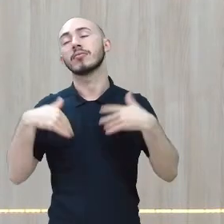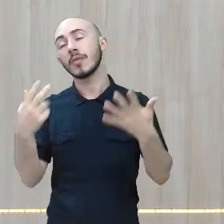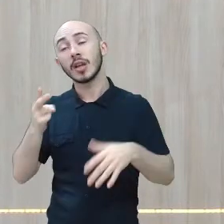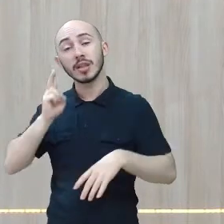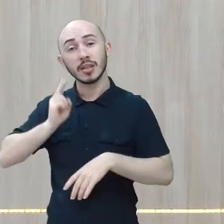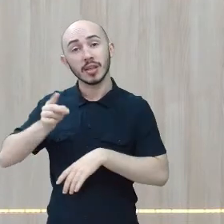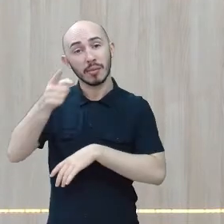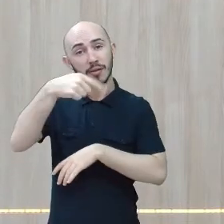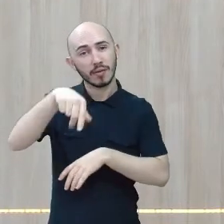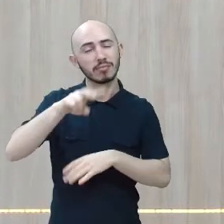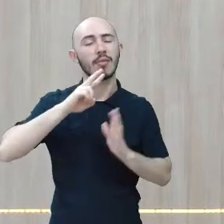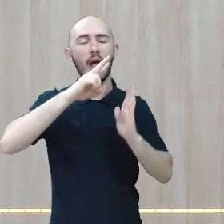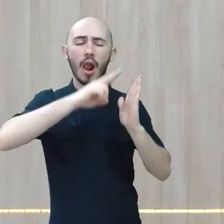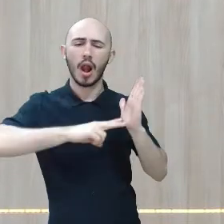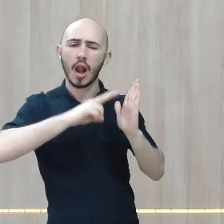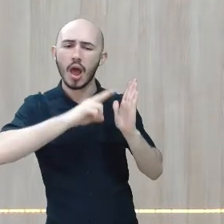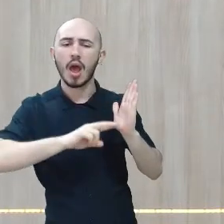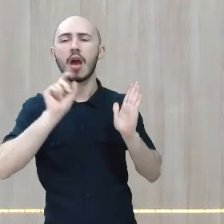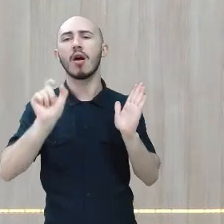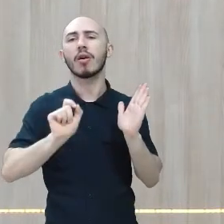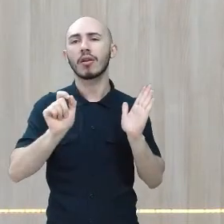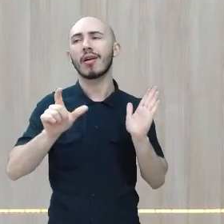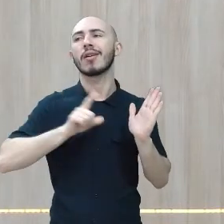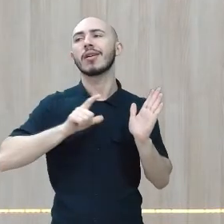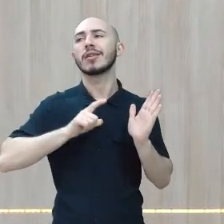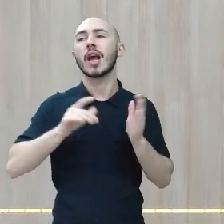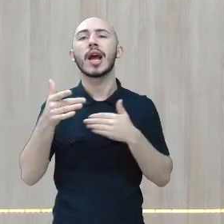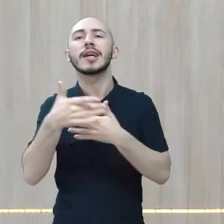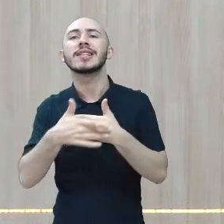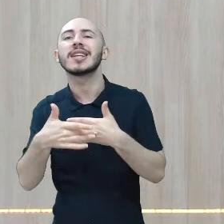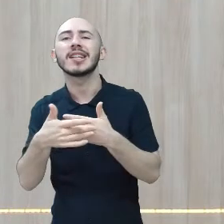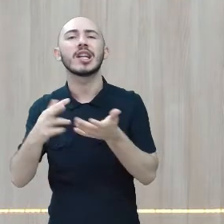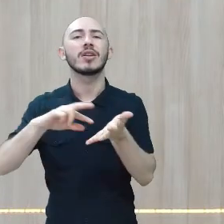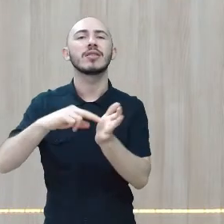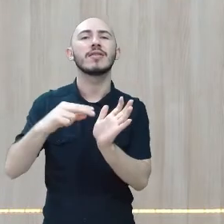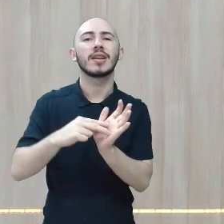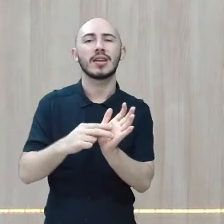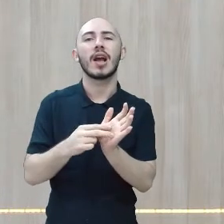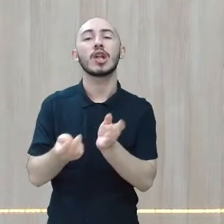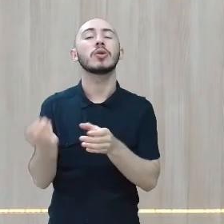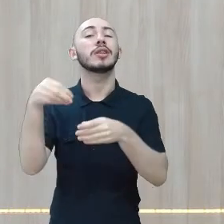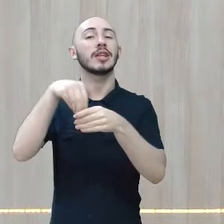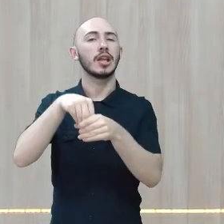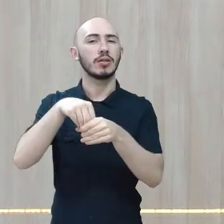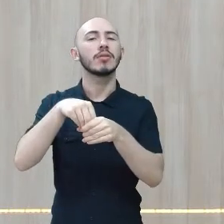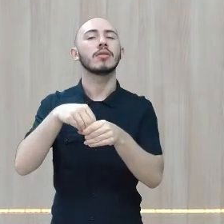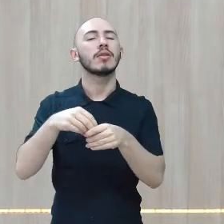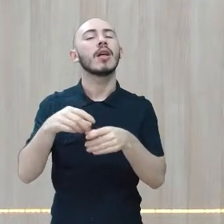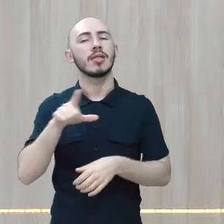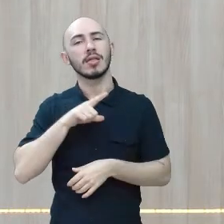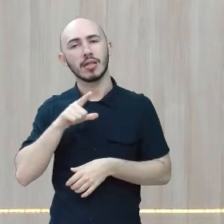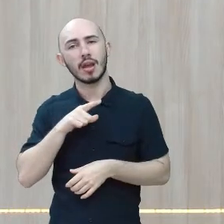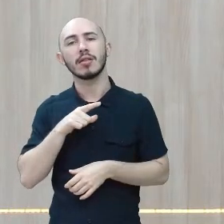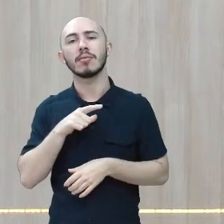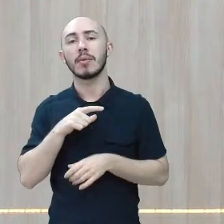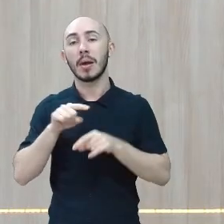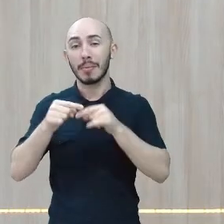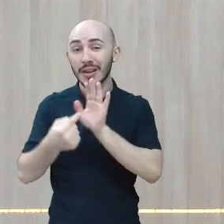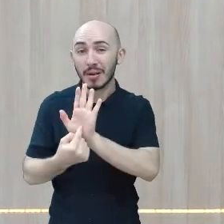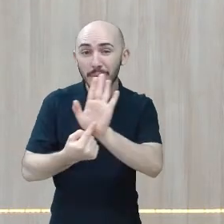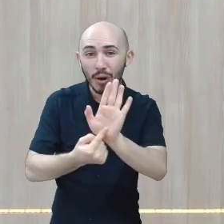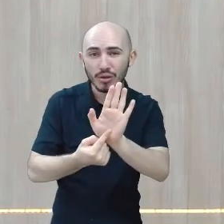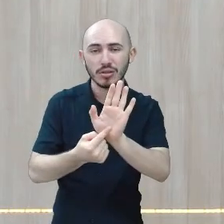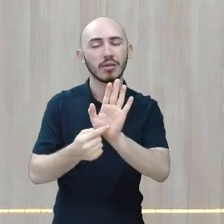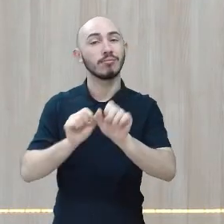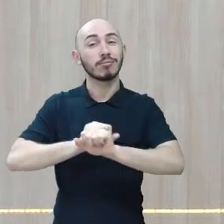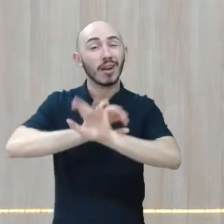vez que lemos, né, tem um sentido aqui subentendido, implícito, porque ele está lá, mas não está,